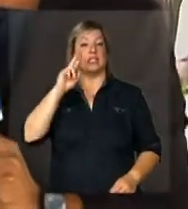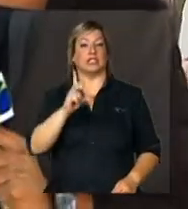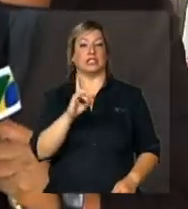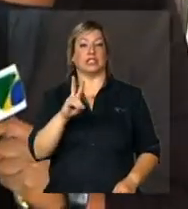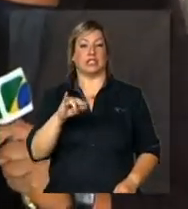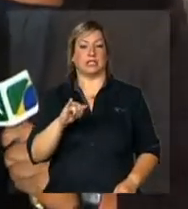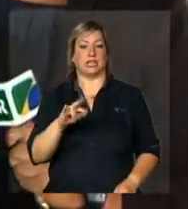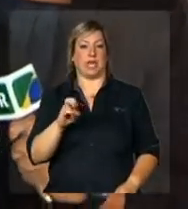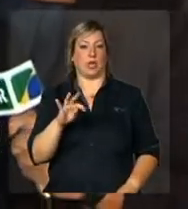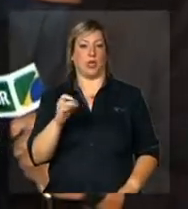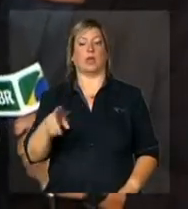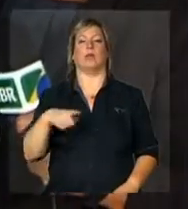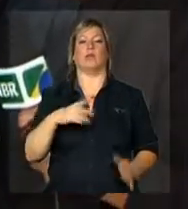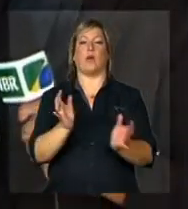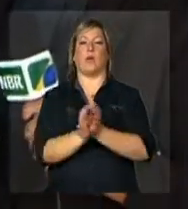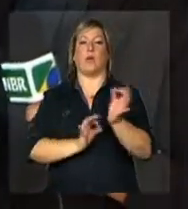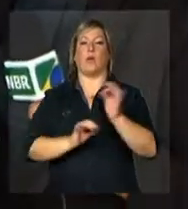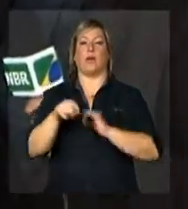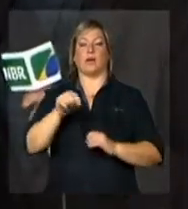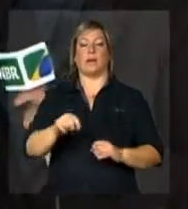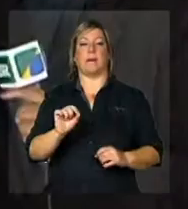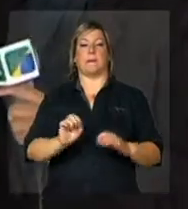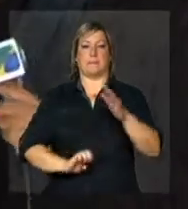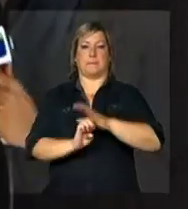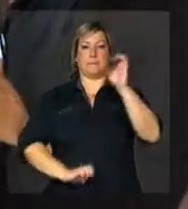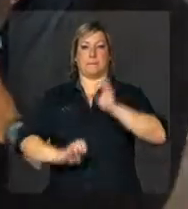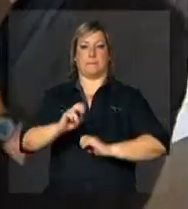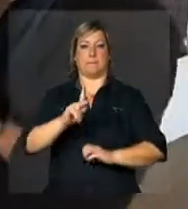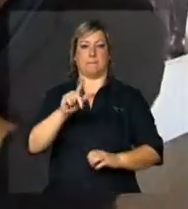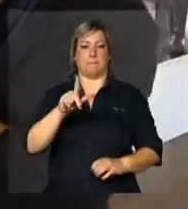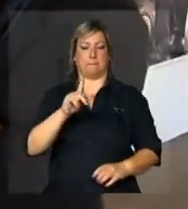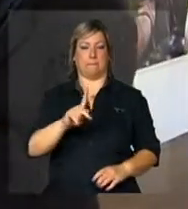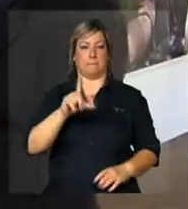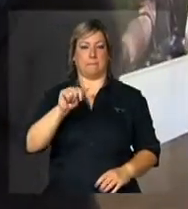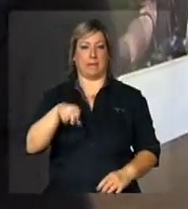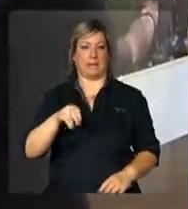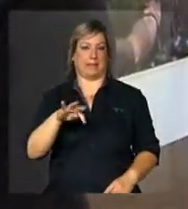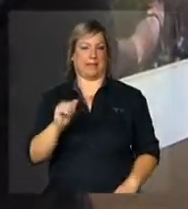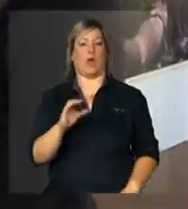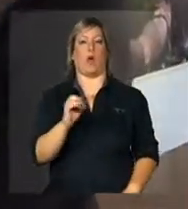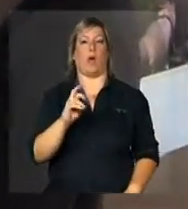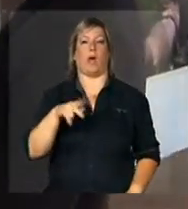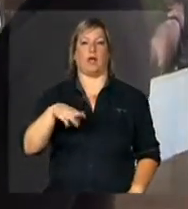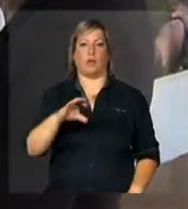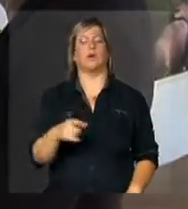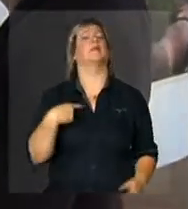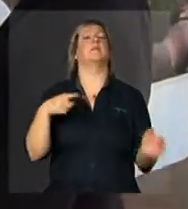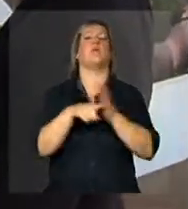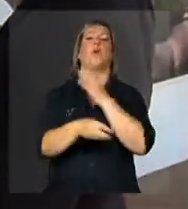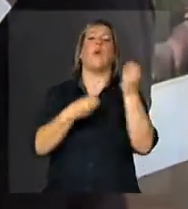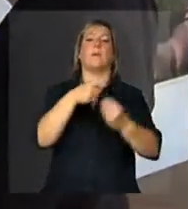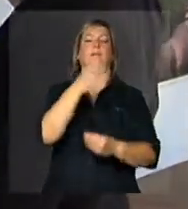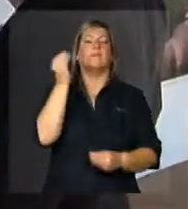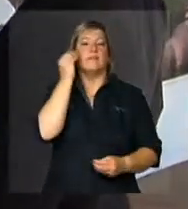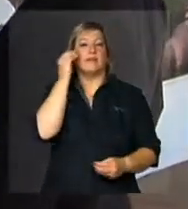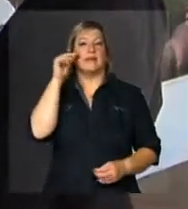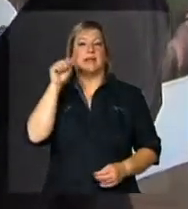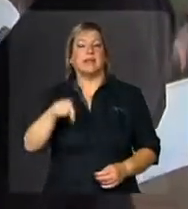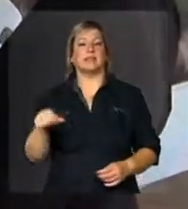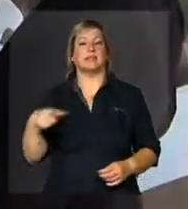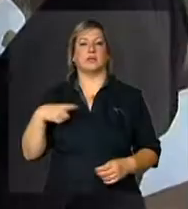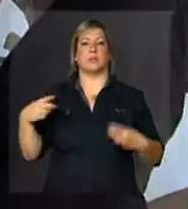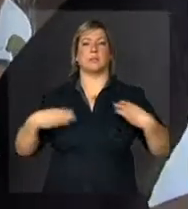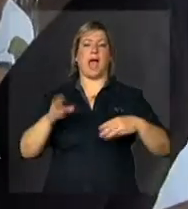diretora da organização da empresa Planeta Orgânico. Como a senhora vê essa iniciativa do Ministério em apoiar a produção